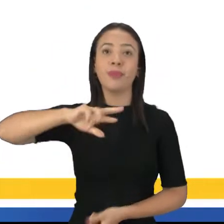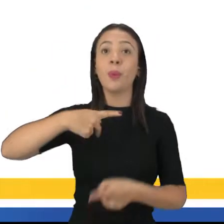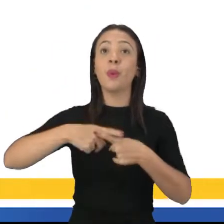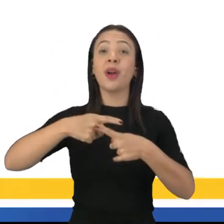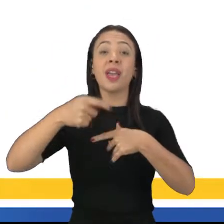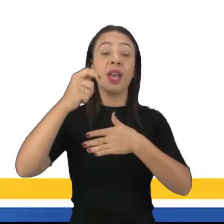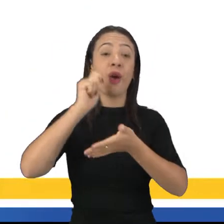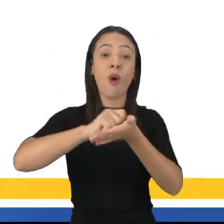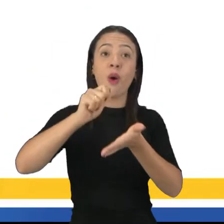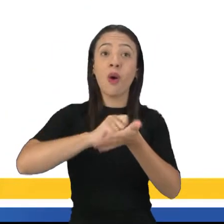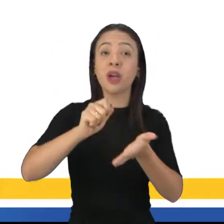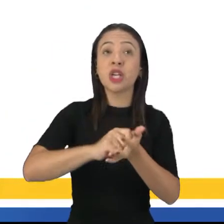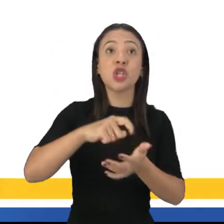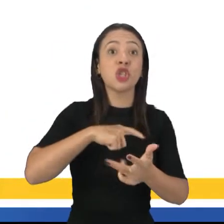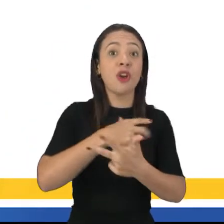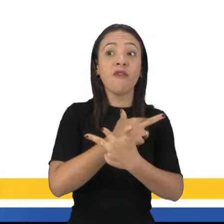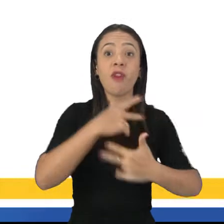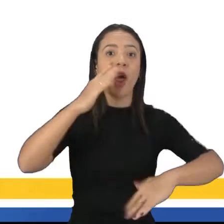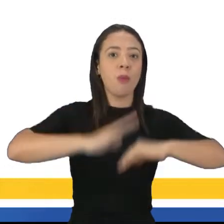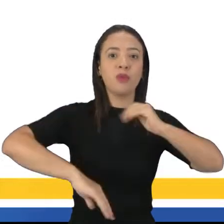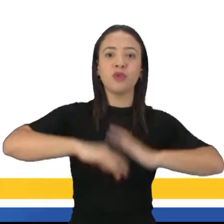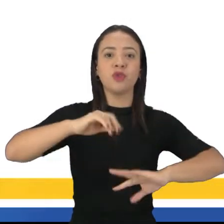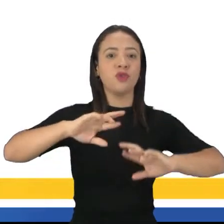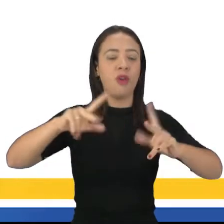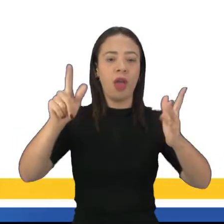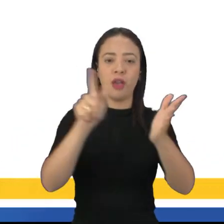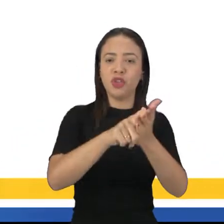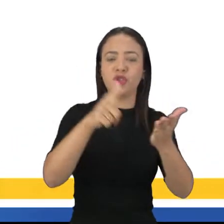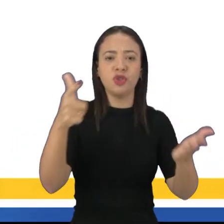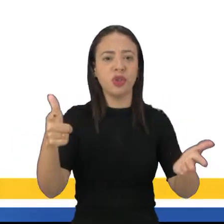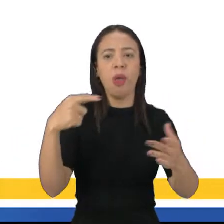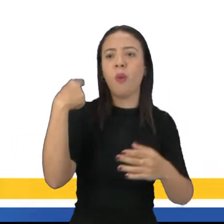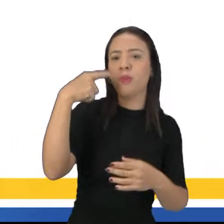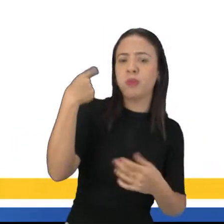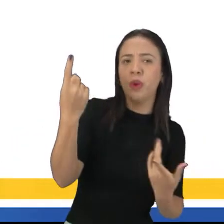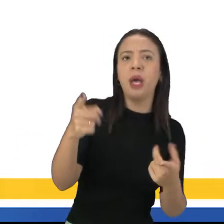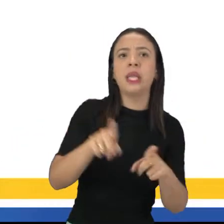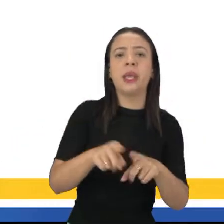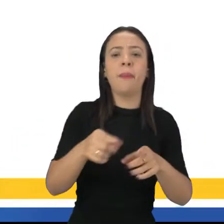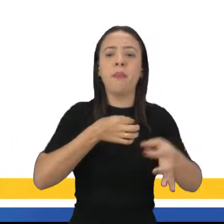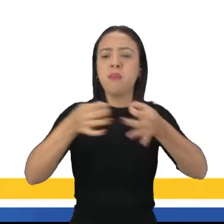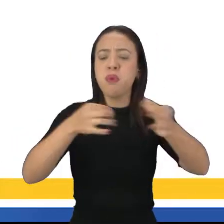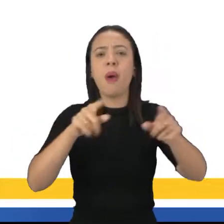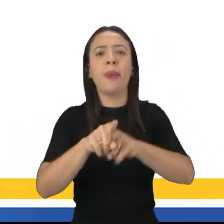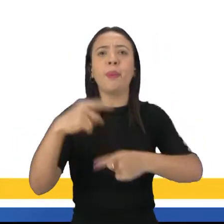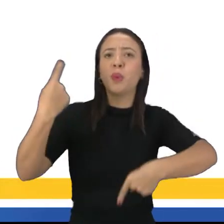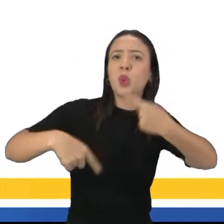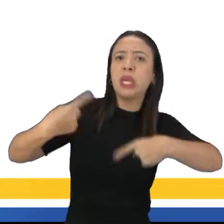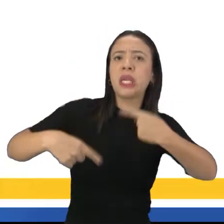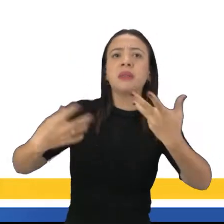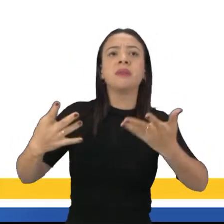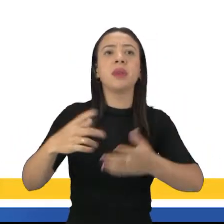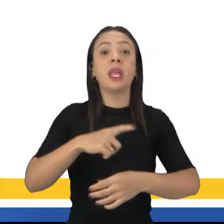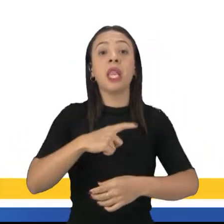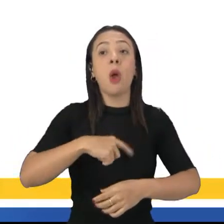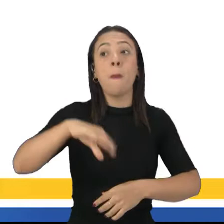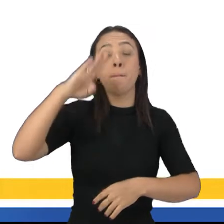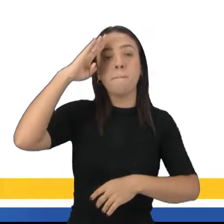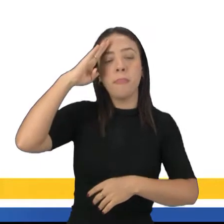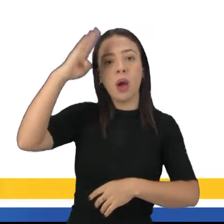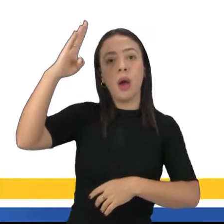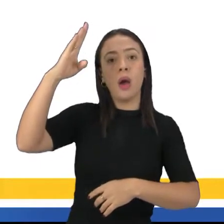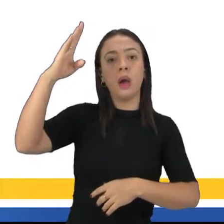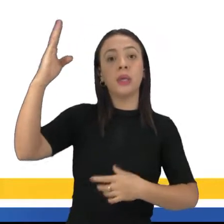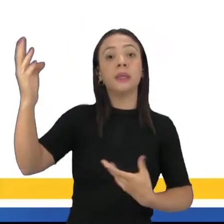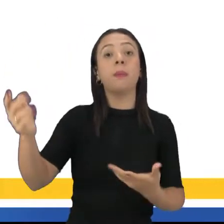foi um escritor multifacetado, ele atuou como jornalista, crítico, advogado, dramaturgo e político, sendo uma das figuras mais